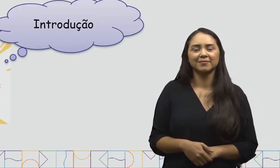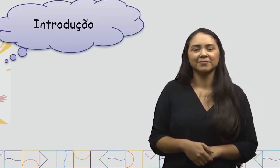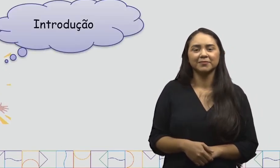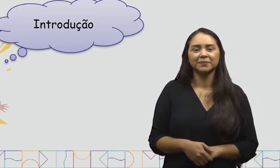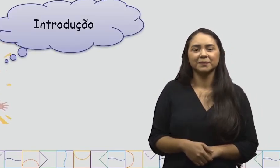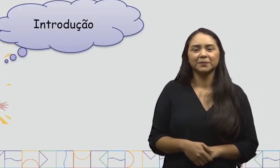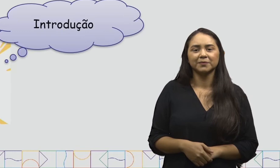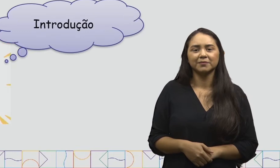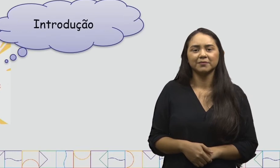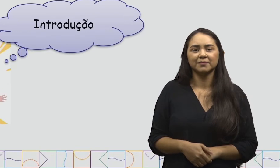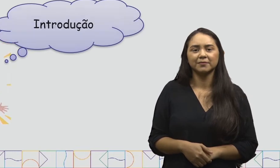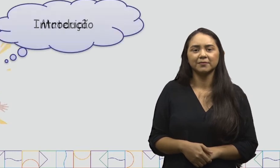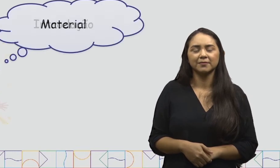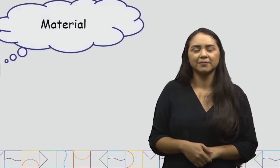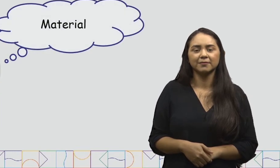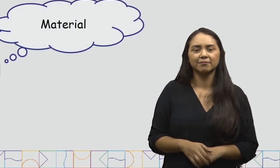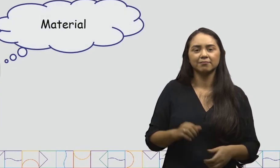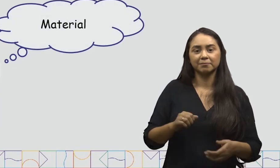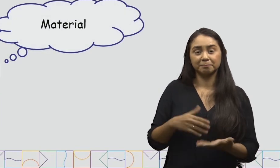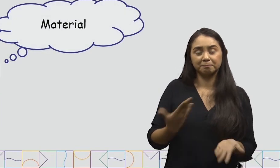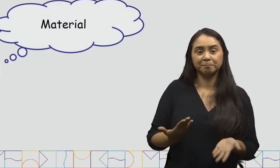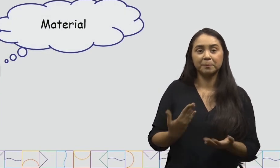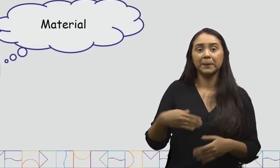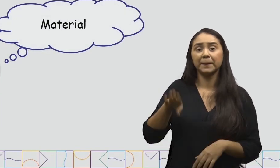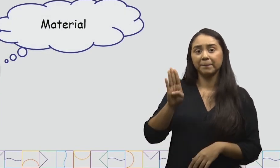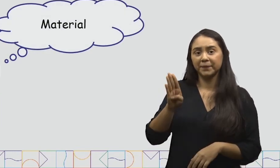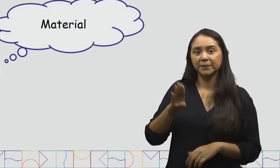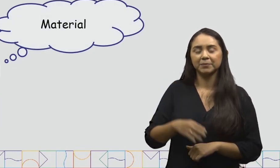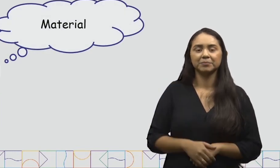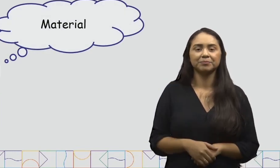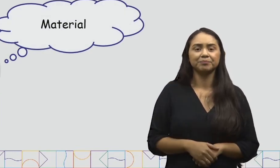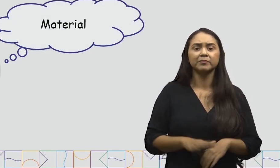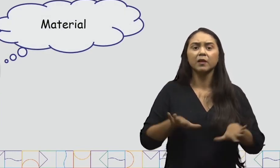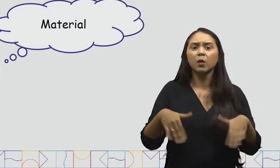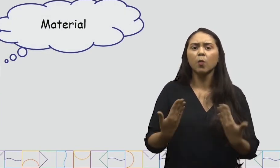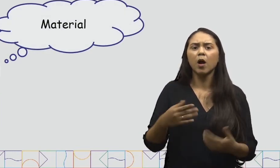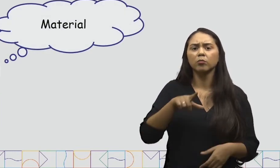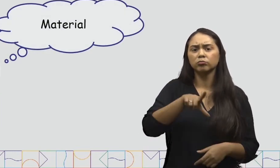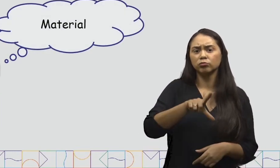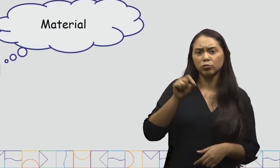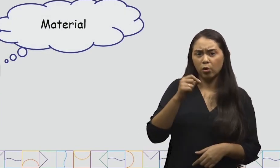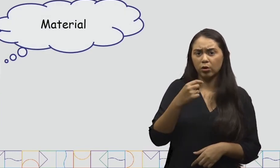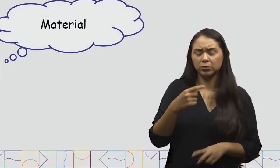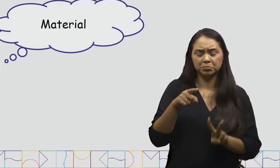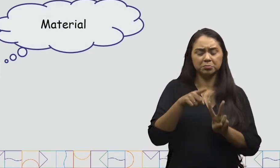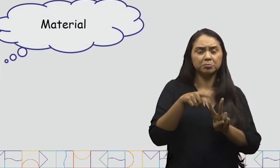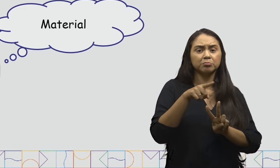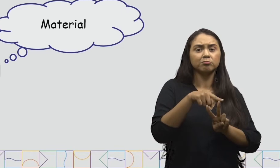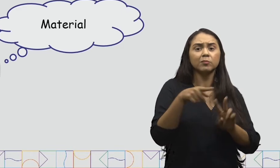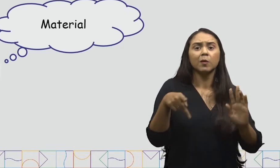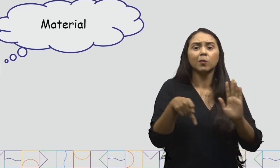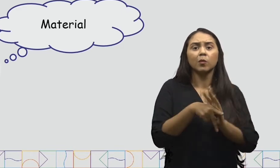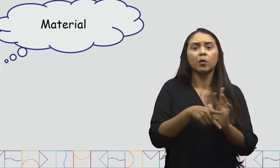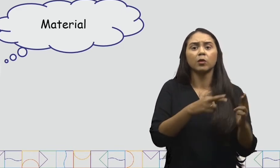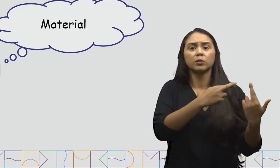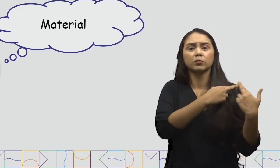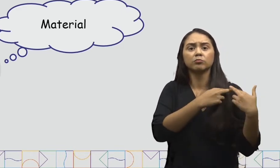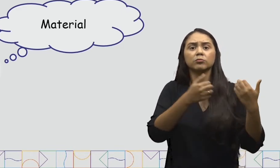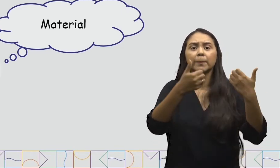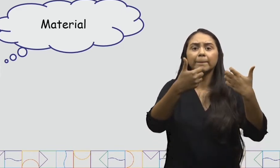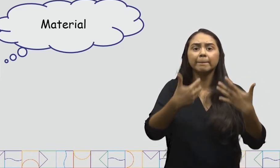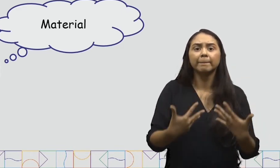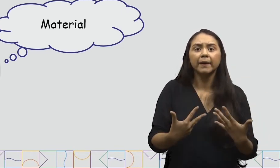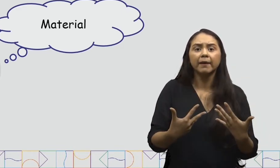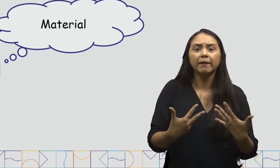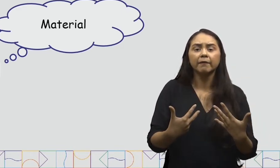opção, introdução. Letra B. Qual das opções abaixo é responsável por